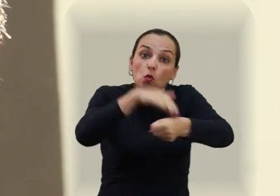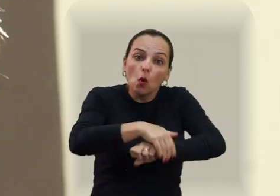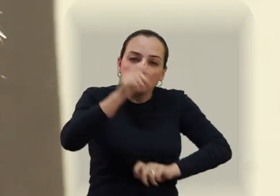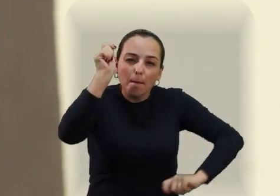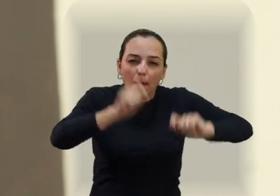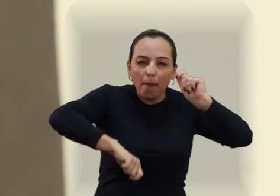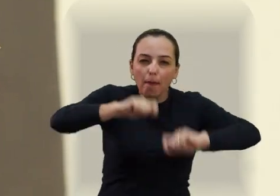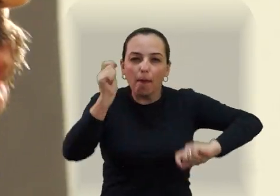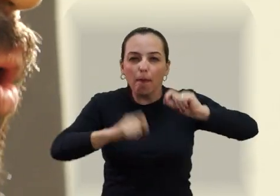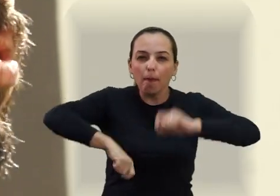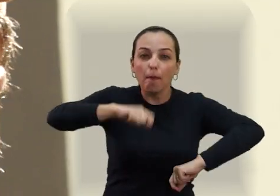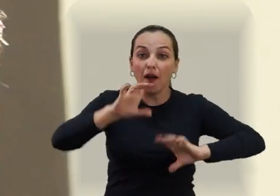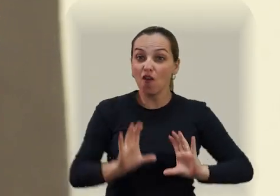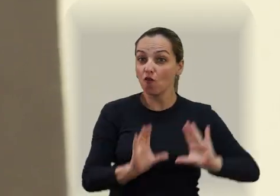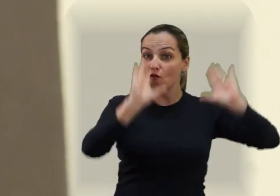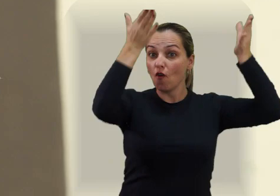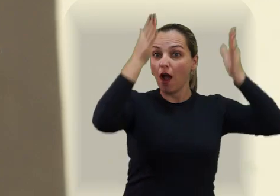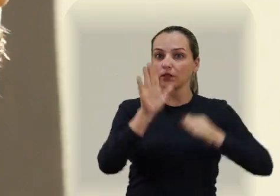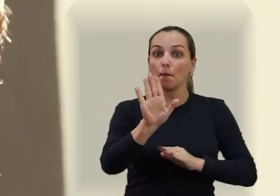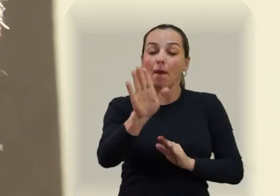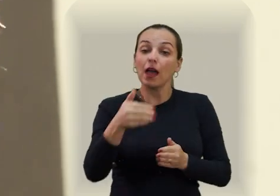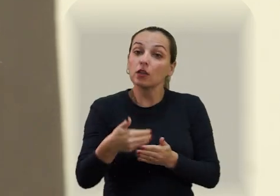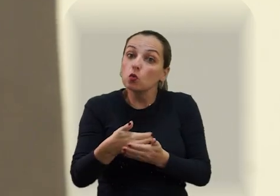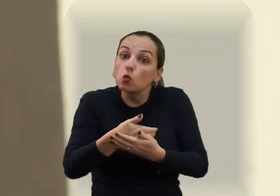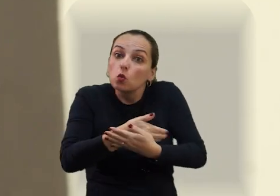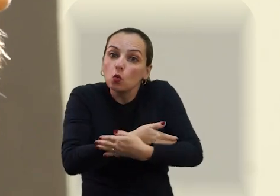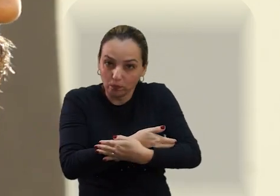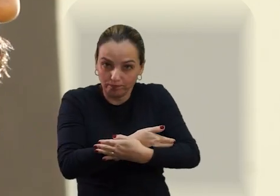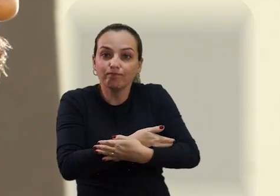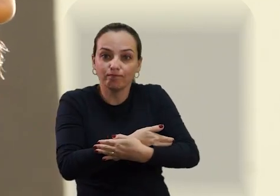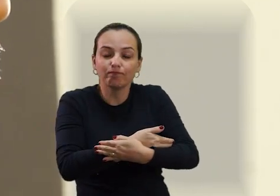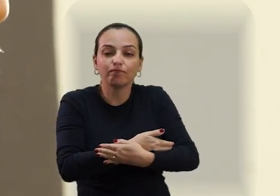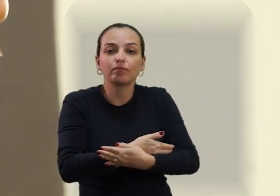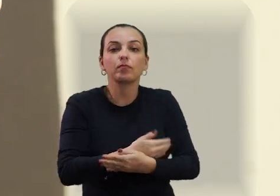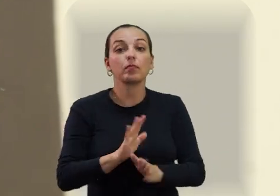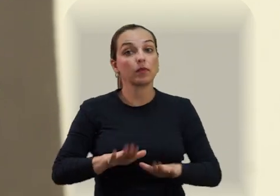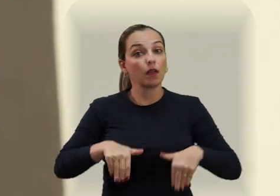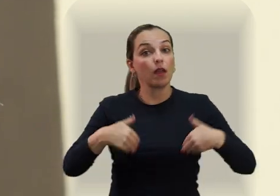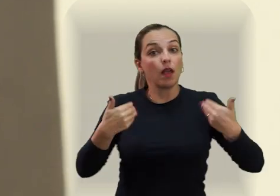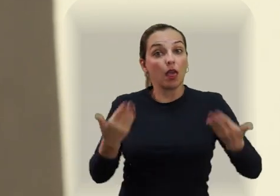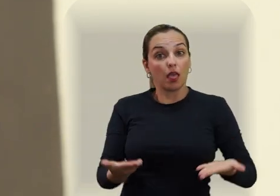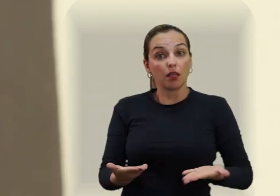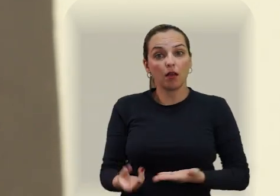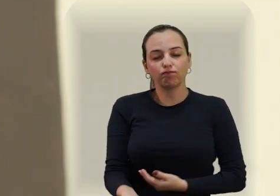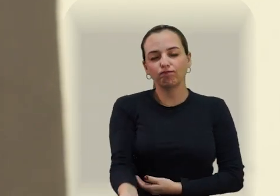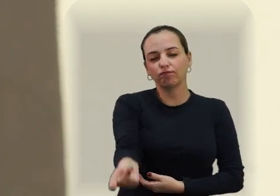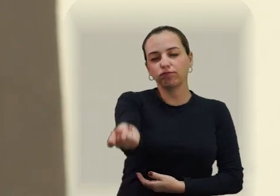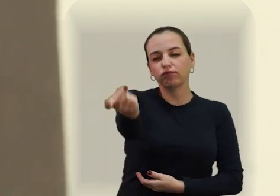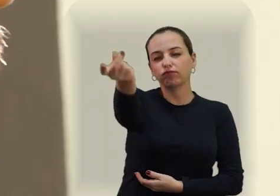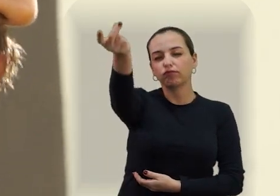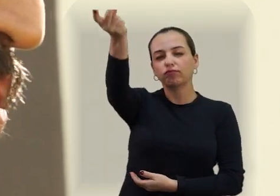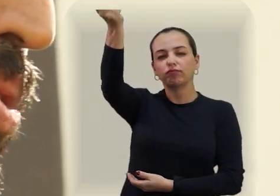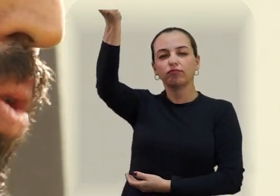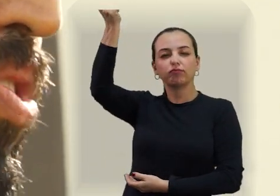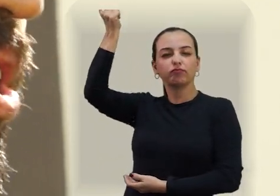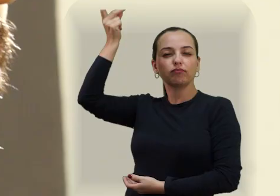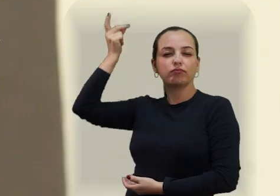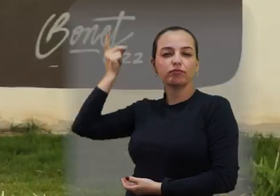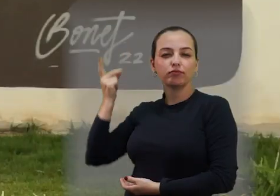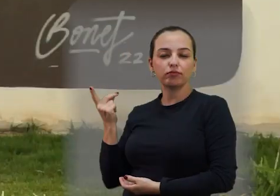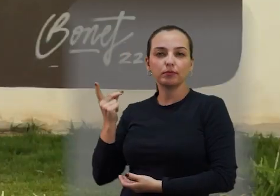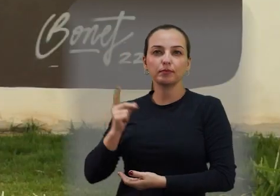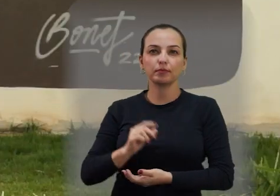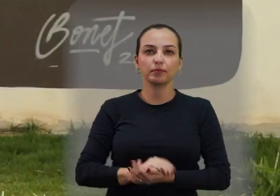noite rolavam encontros, né, onde eles tocavam, faziam a parte de festejo dos tambores deles, lógico,